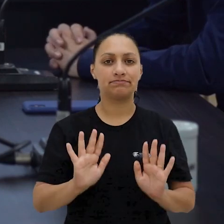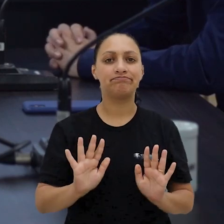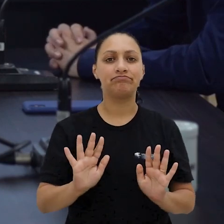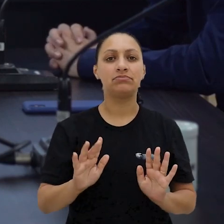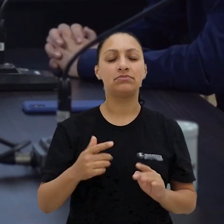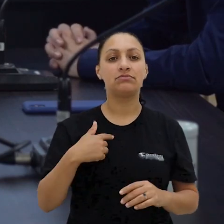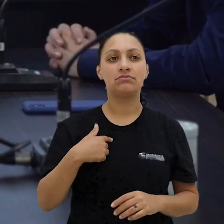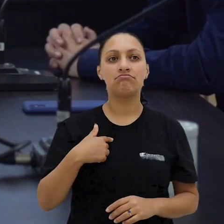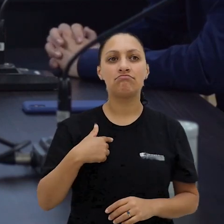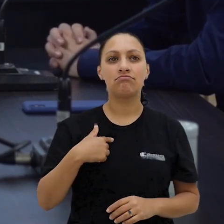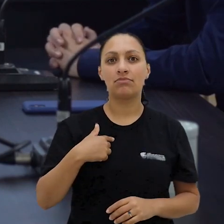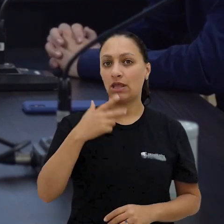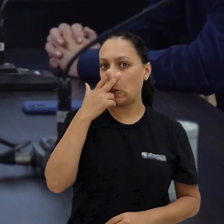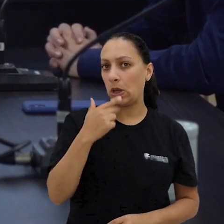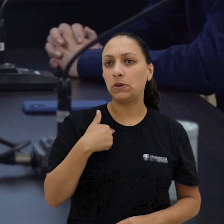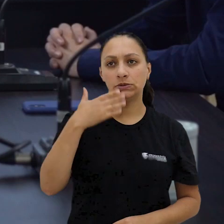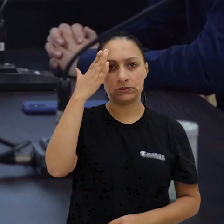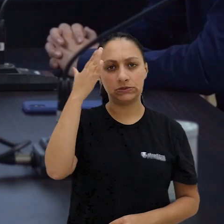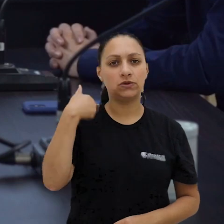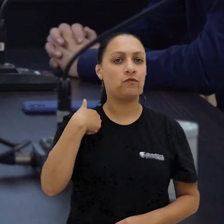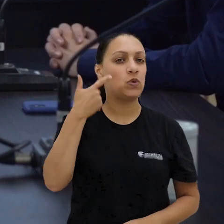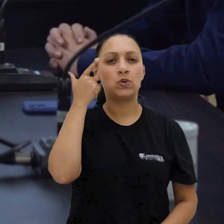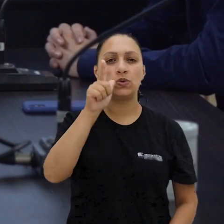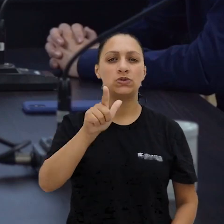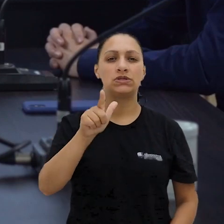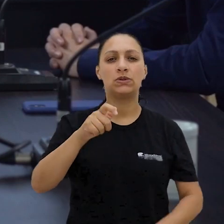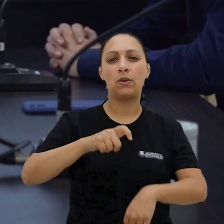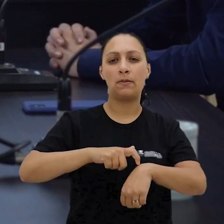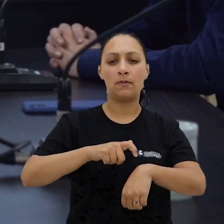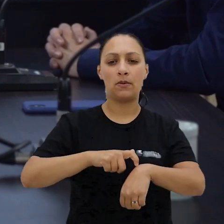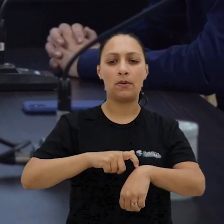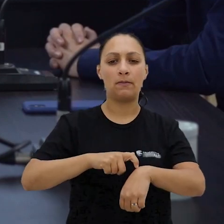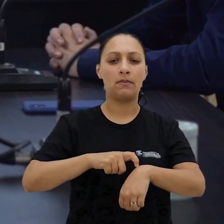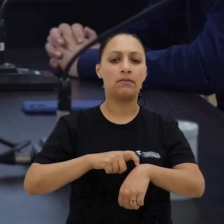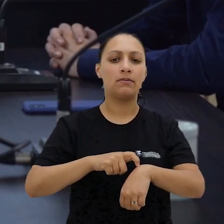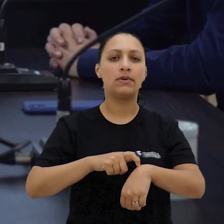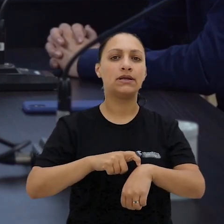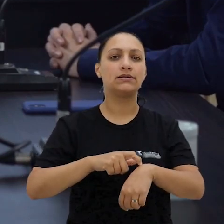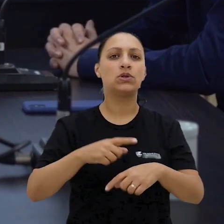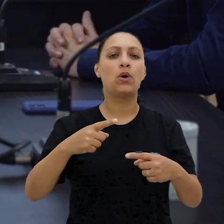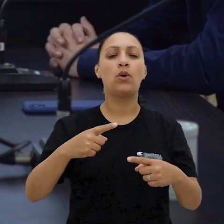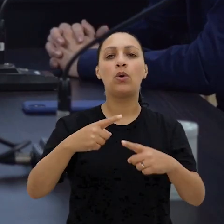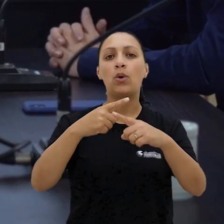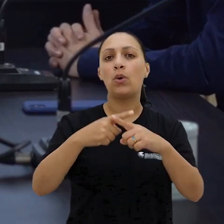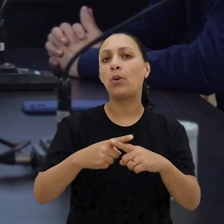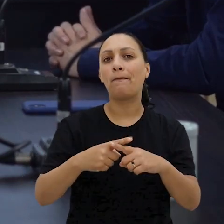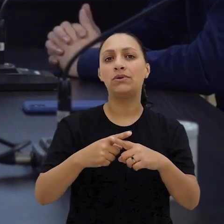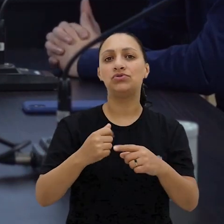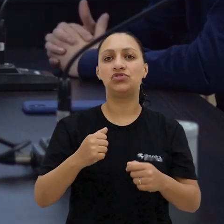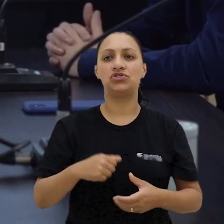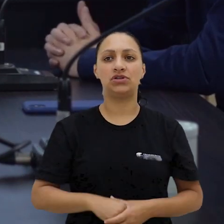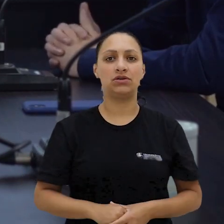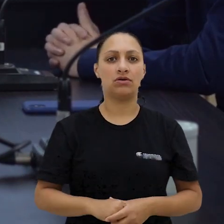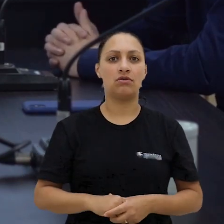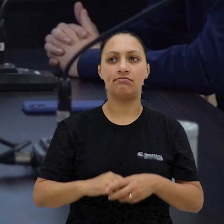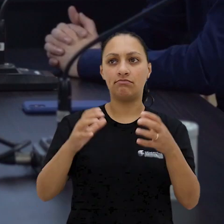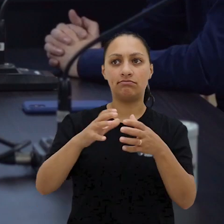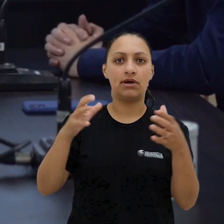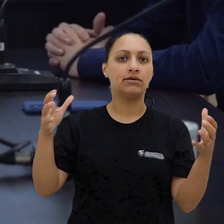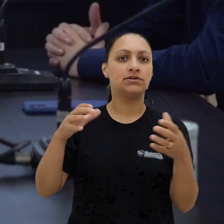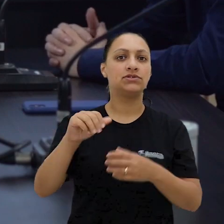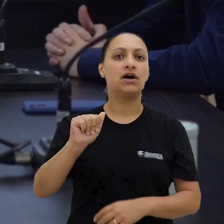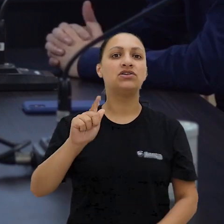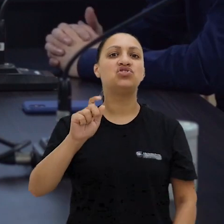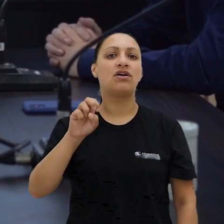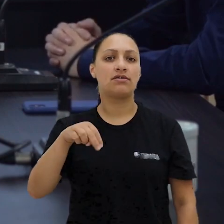mas ao mesmo tempo eu sei que eu não vou conseguir, entre aspas, no momento atual, competir, sei lá, com uma grande agência